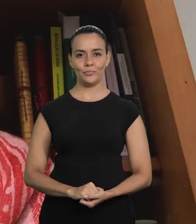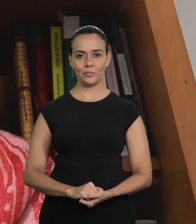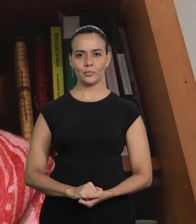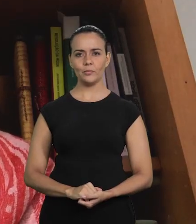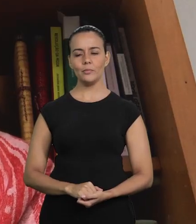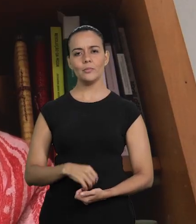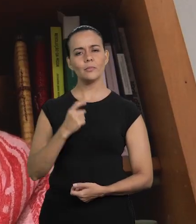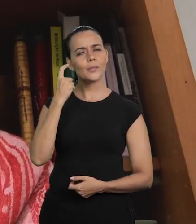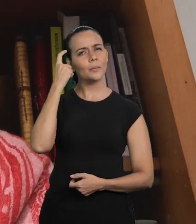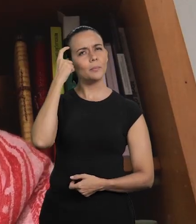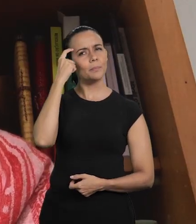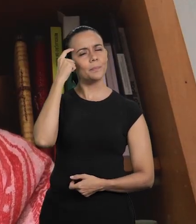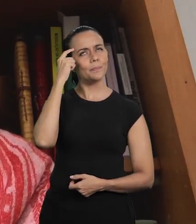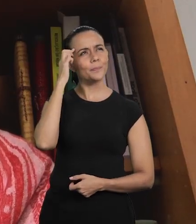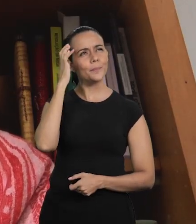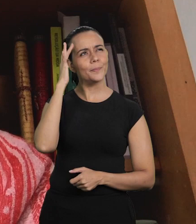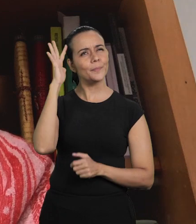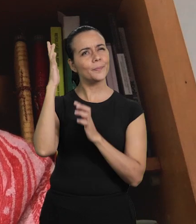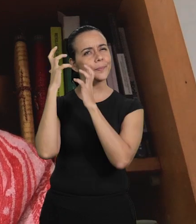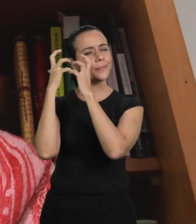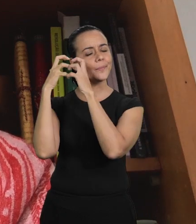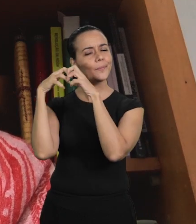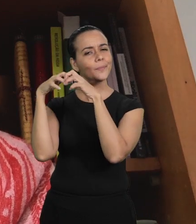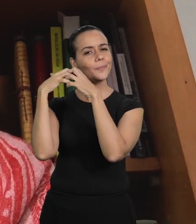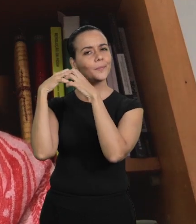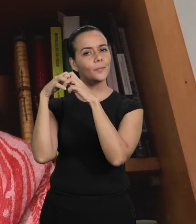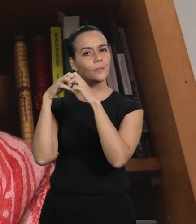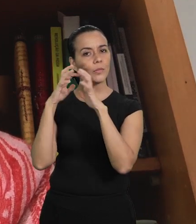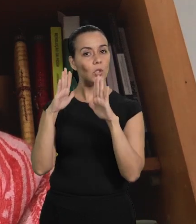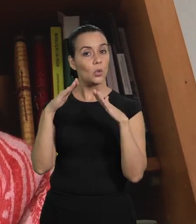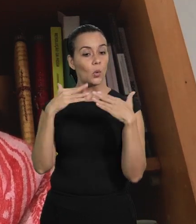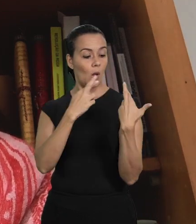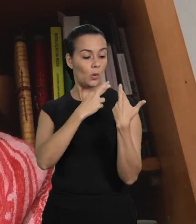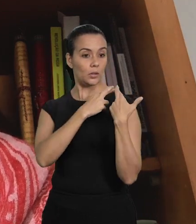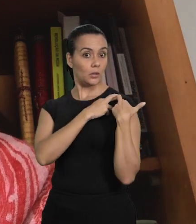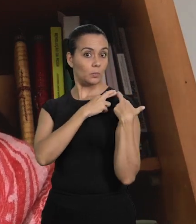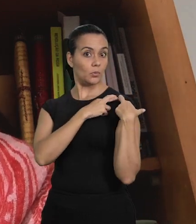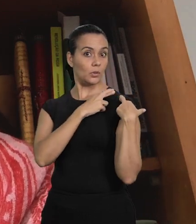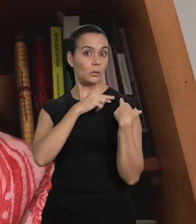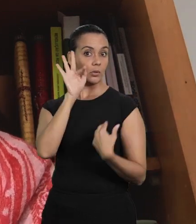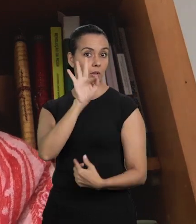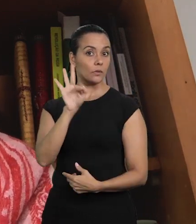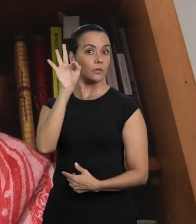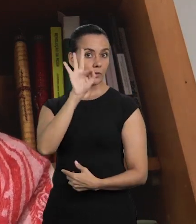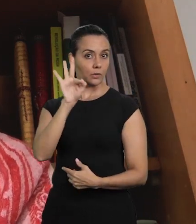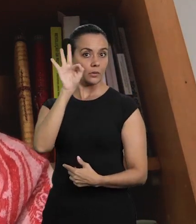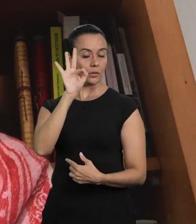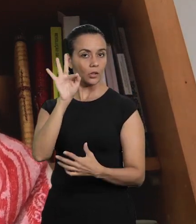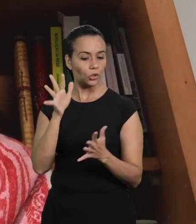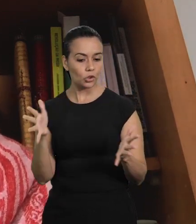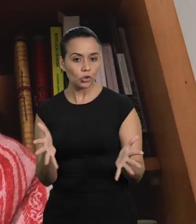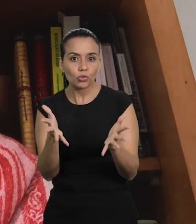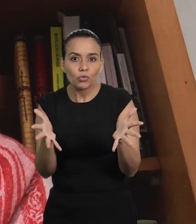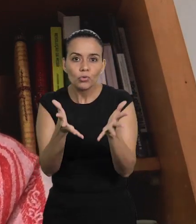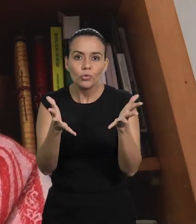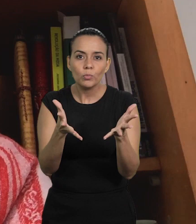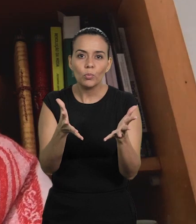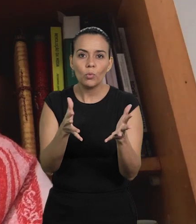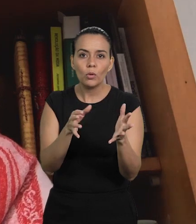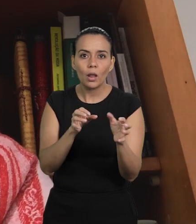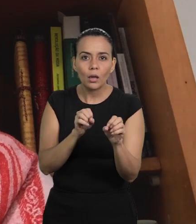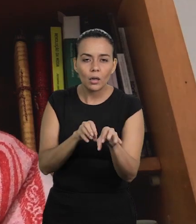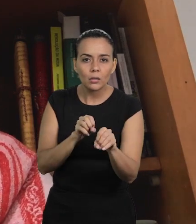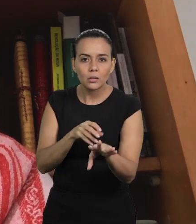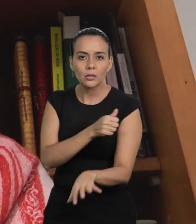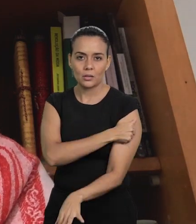Refletir sobre o papel da universidade como fomentadora de um futuro mais sustentável é muito